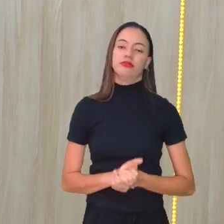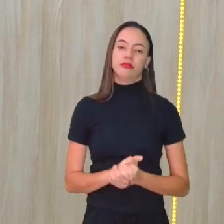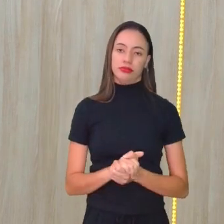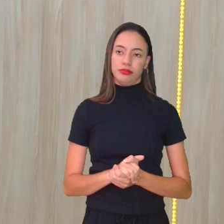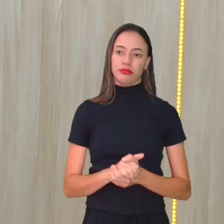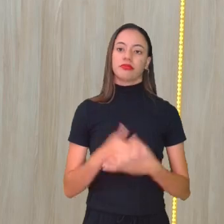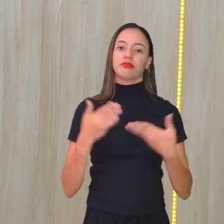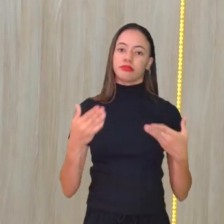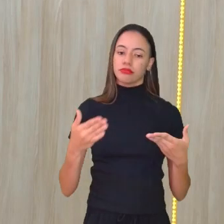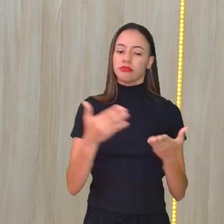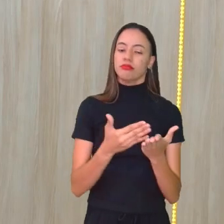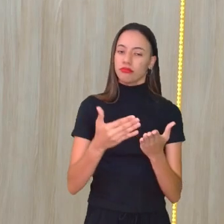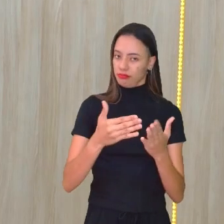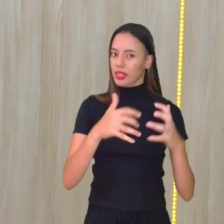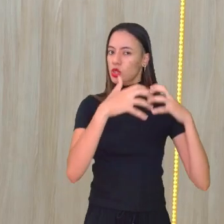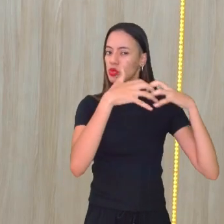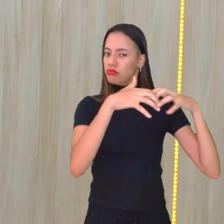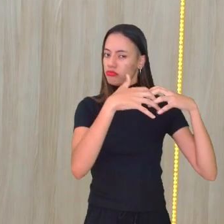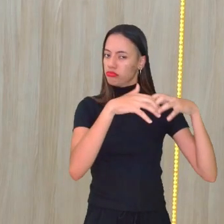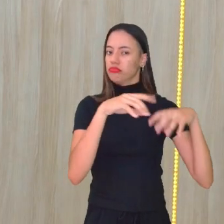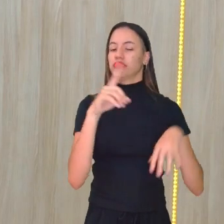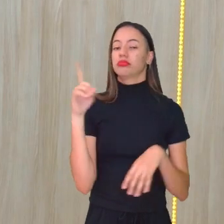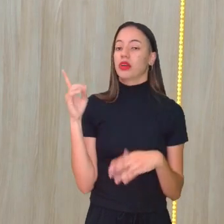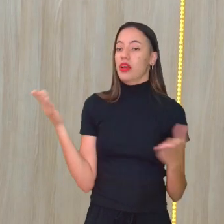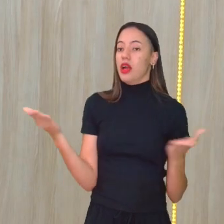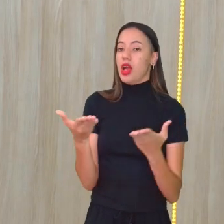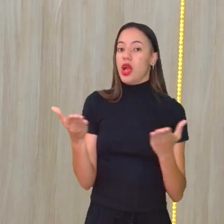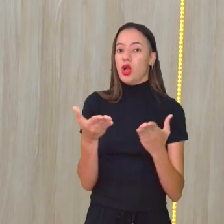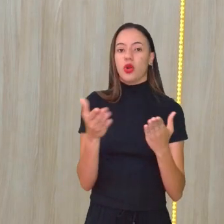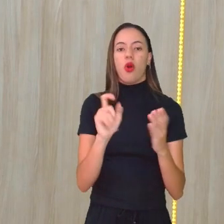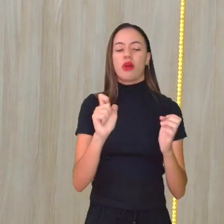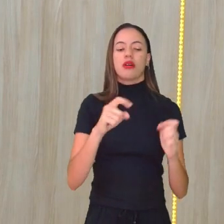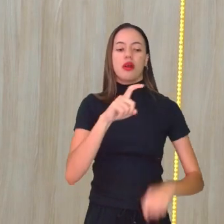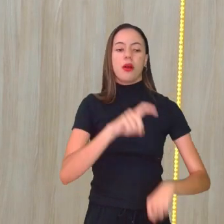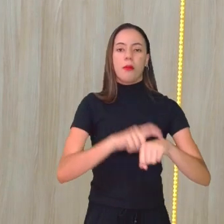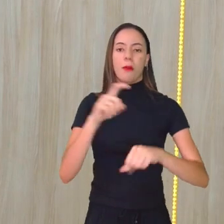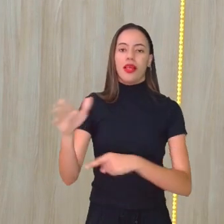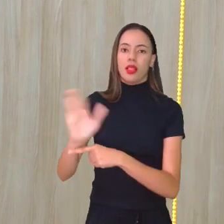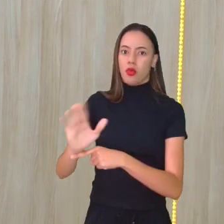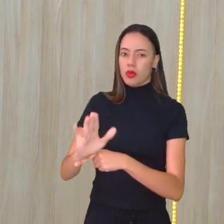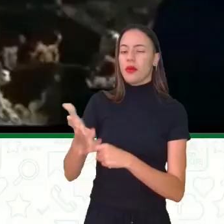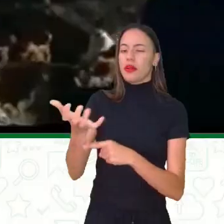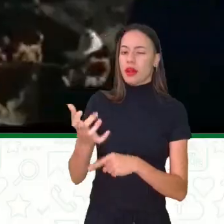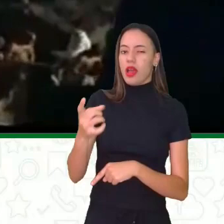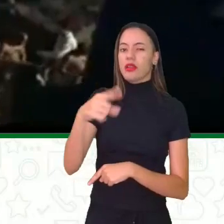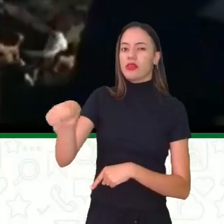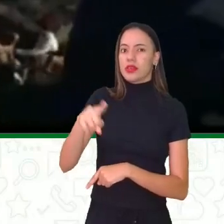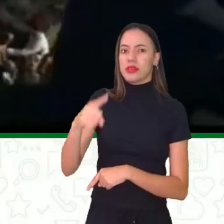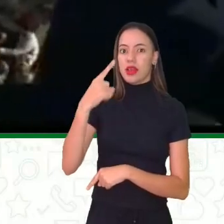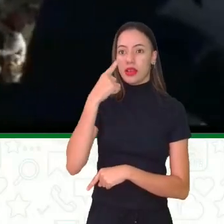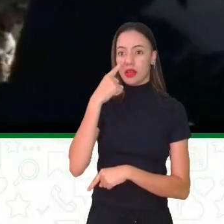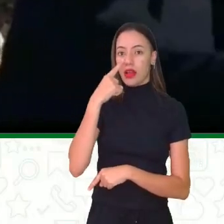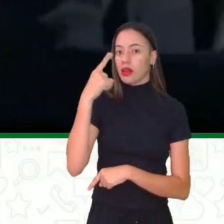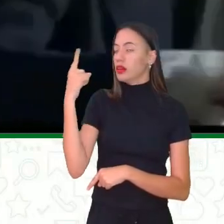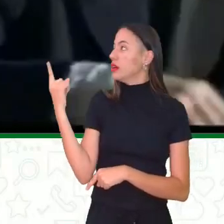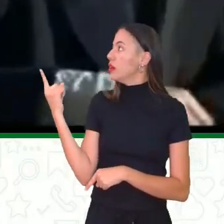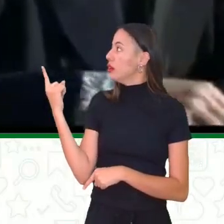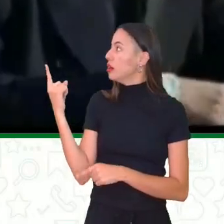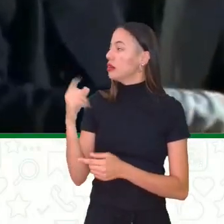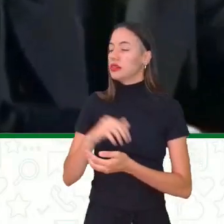trazer para essa discussão. Aqui a gente tem agora a cena de um filme, que eu quero que vocês prestem atenção. Olha aqui,